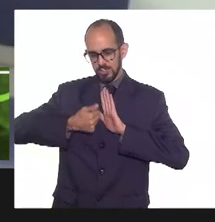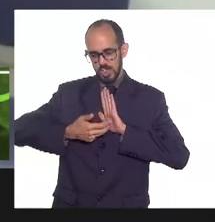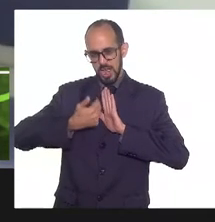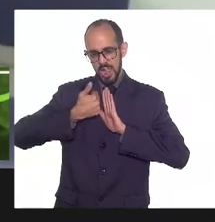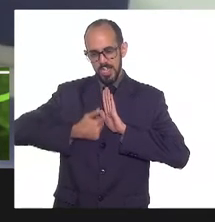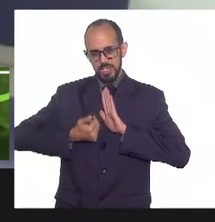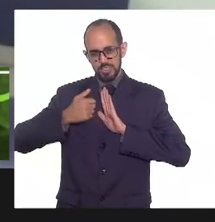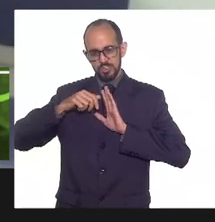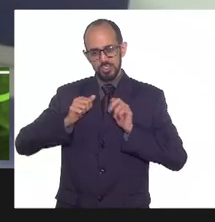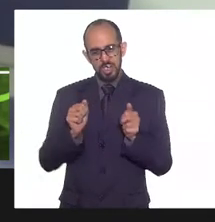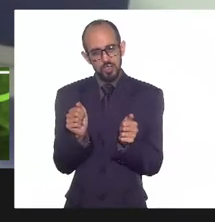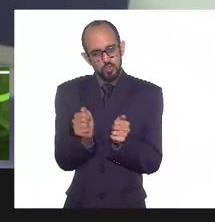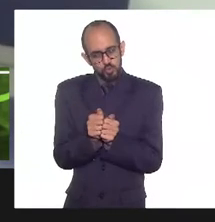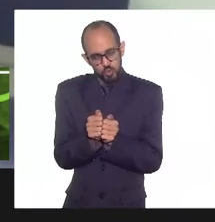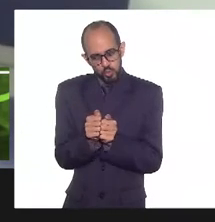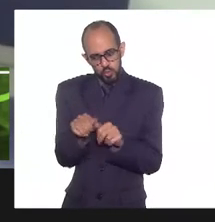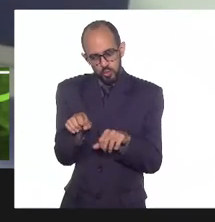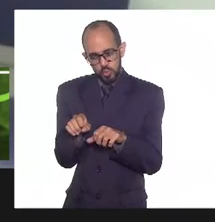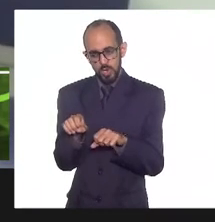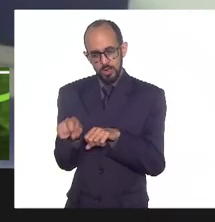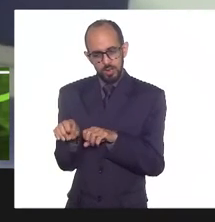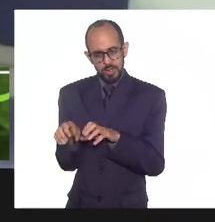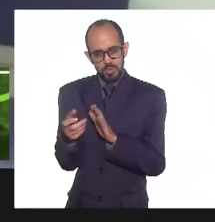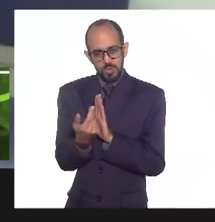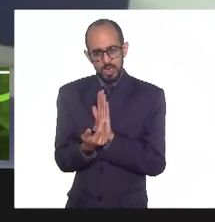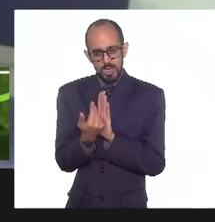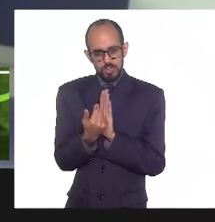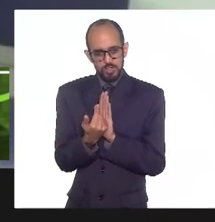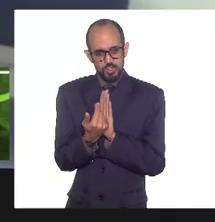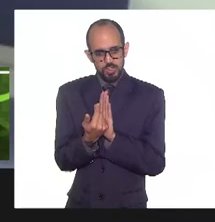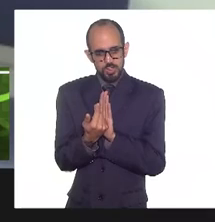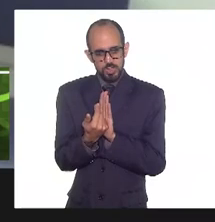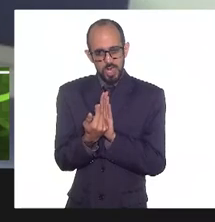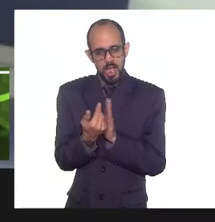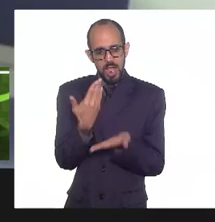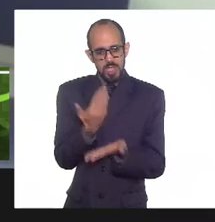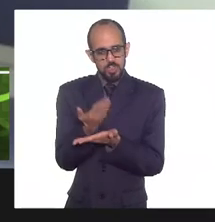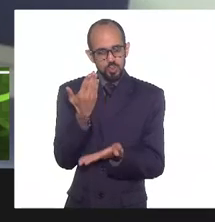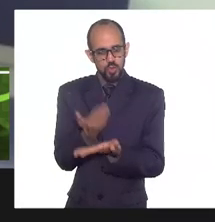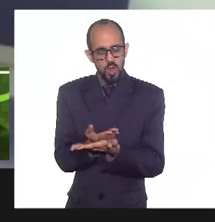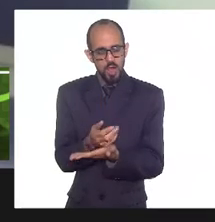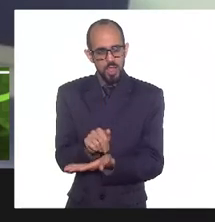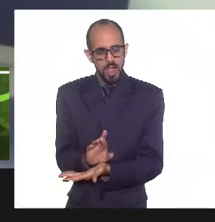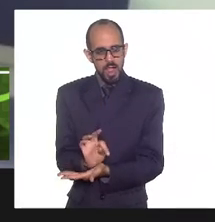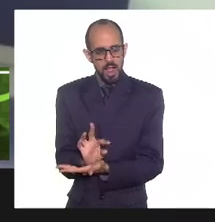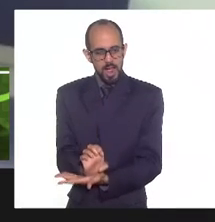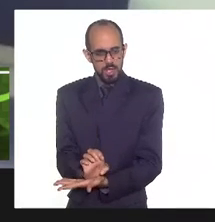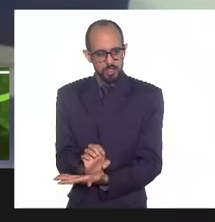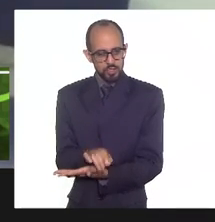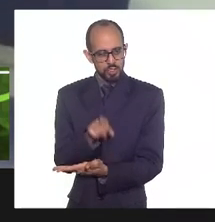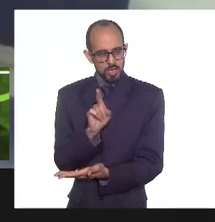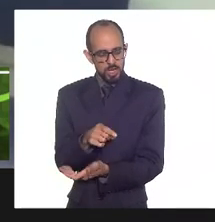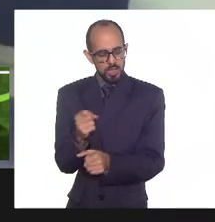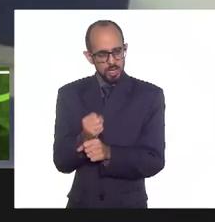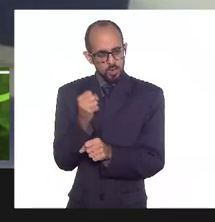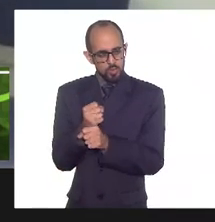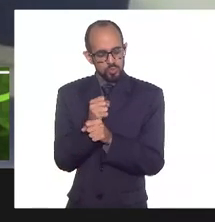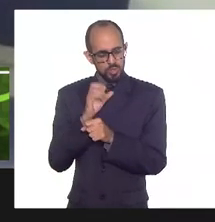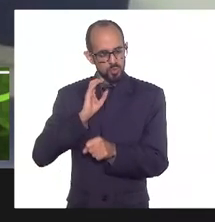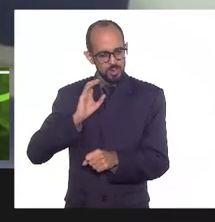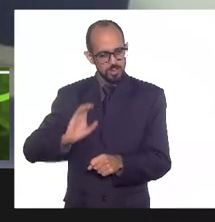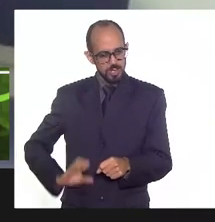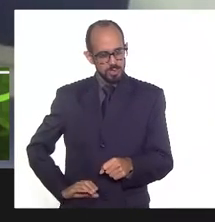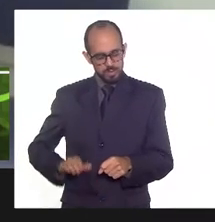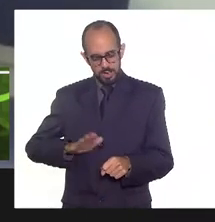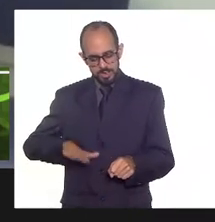andar juntas o tempo todo né eu acho que a escola da arte ela tem tudo a ver com a construção cidadã daquela